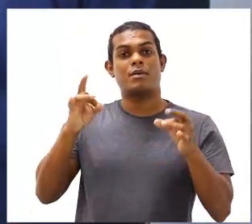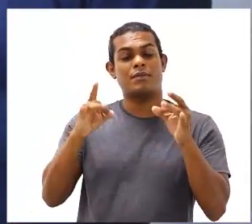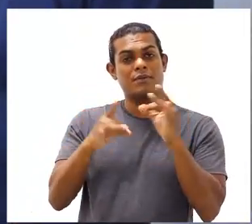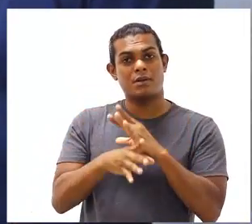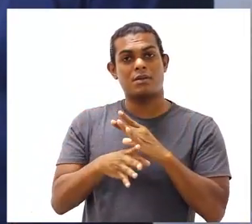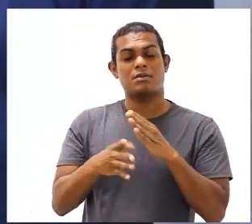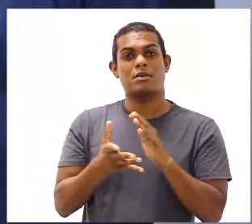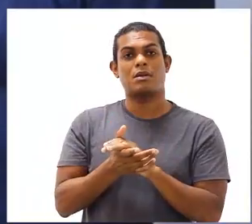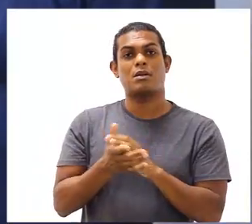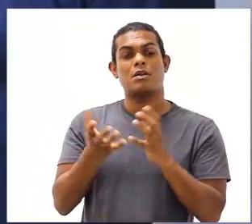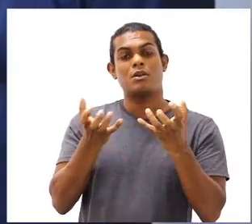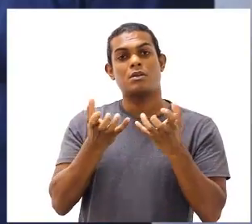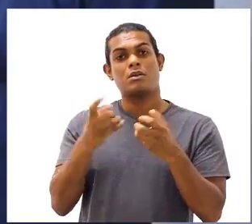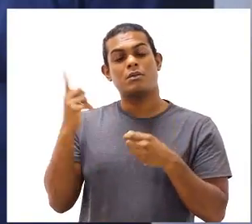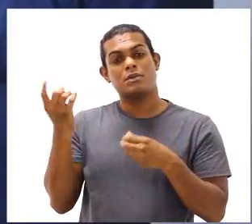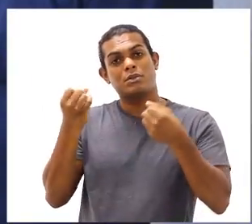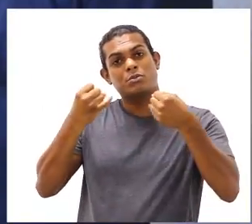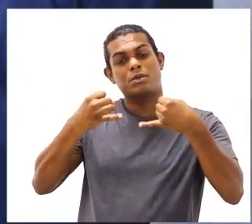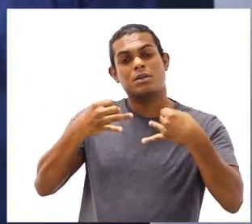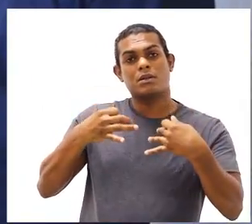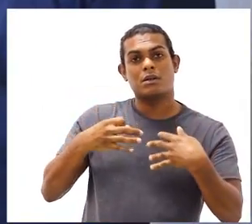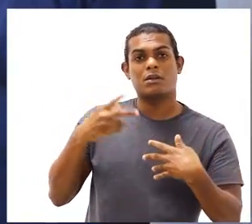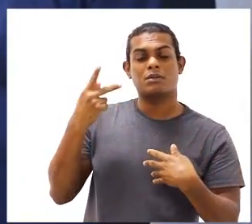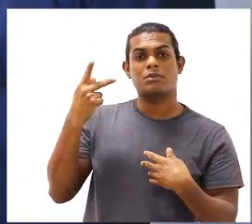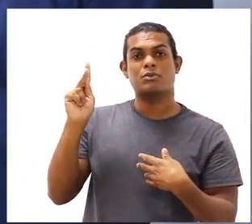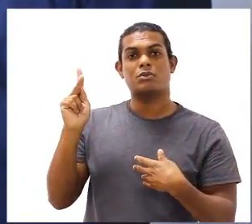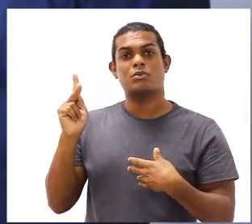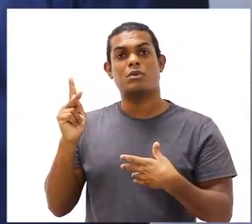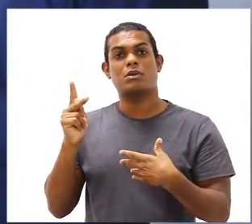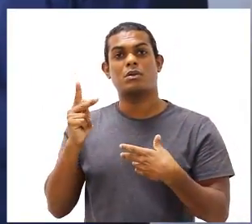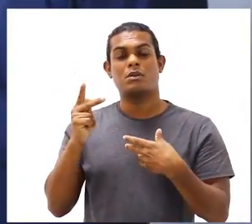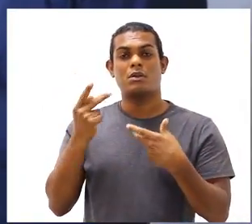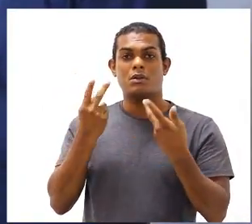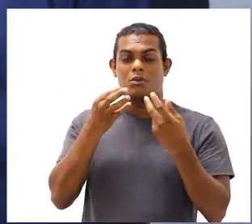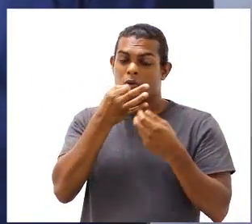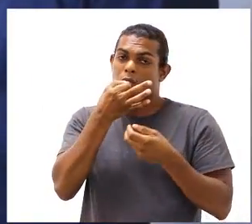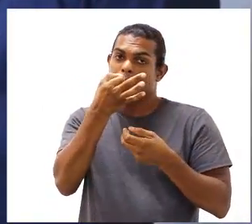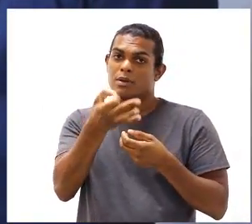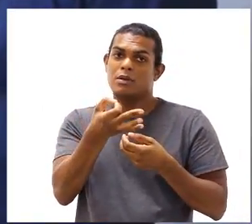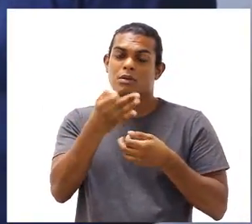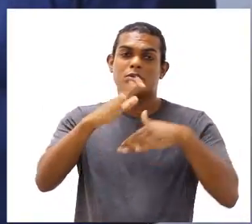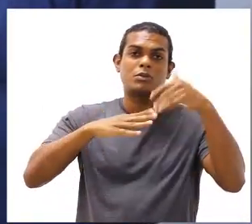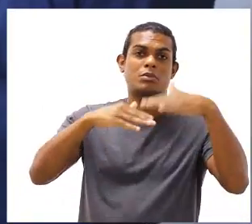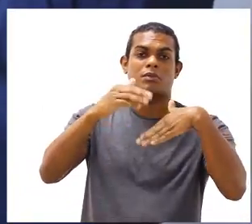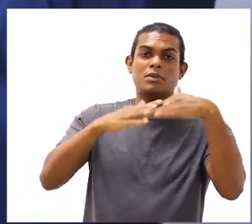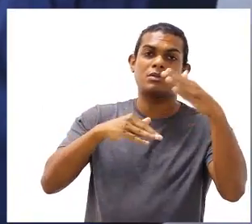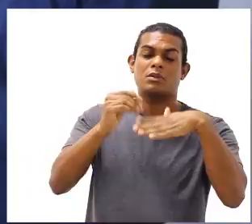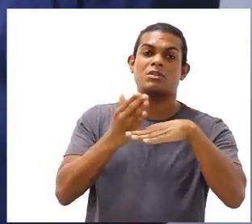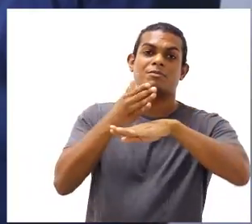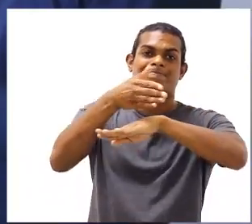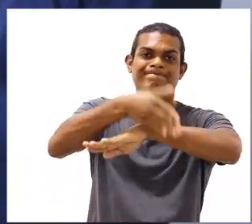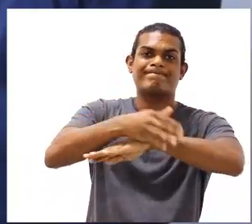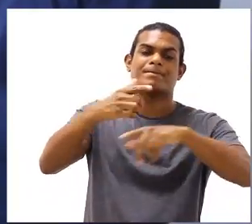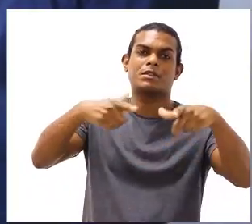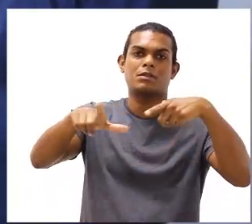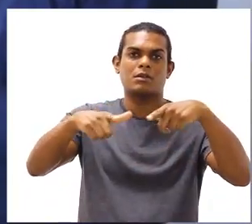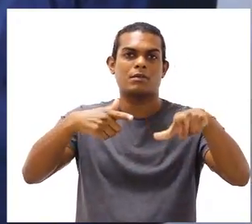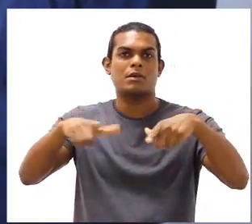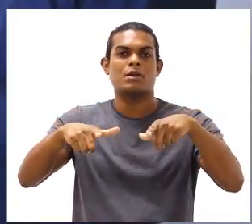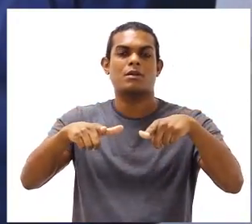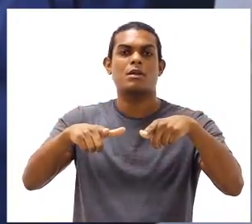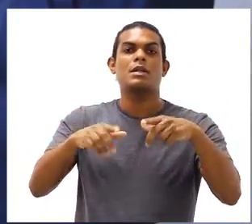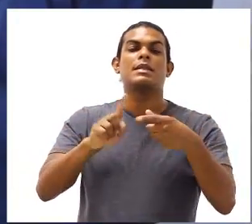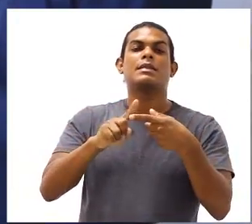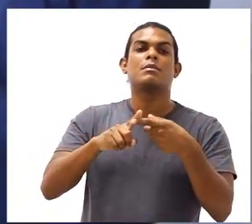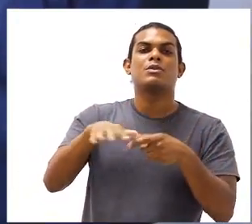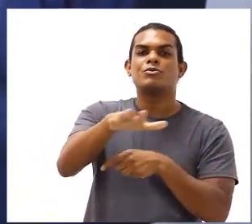aqui, eu queria que você desse um pouco sobre sua visão, falasse um pouco sobre sua visão dos profissionais que atuam, né, nesse cenário de ambiente virtual.